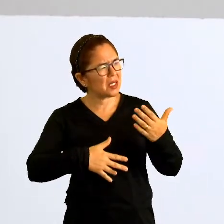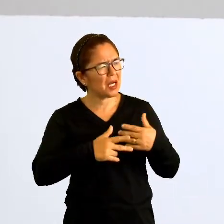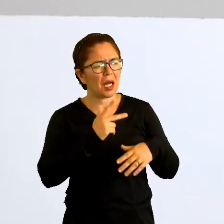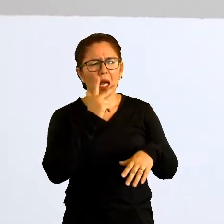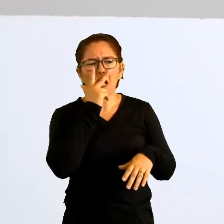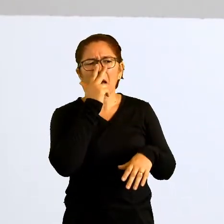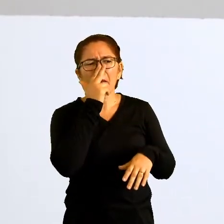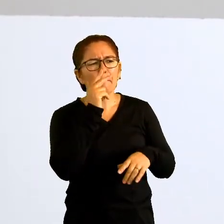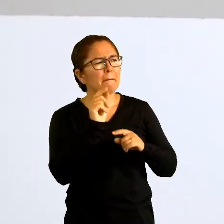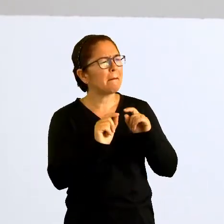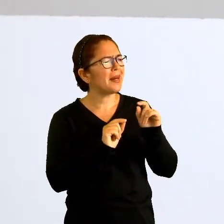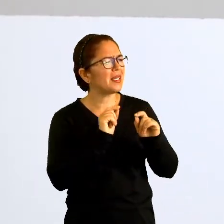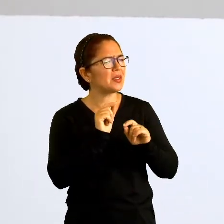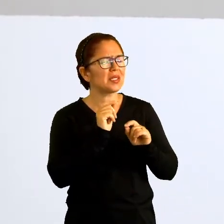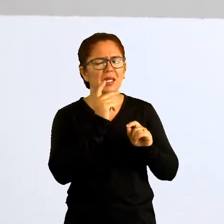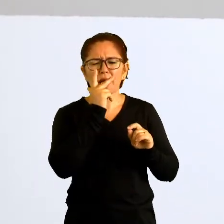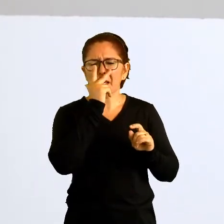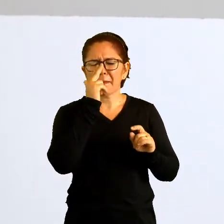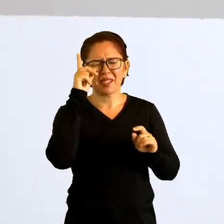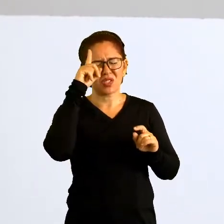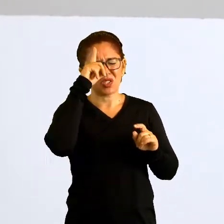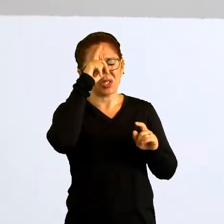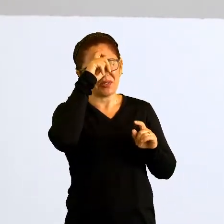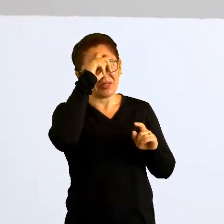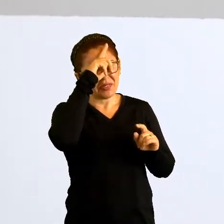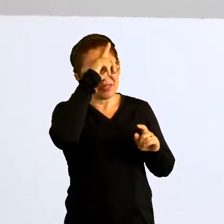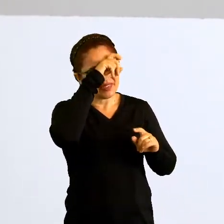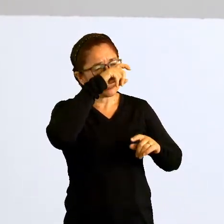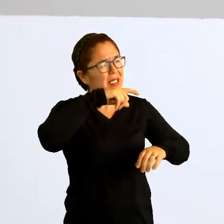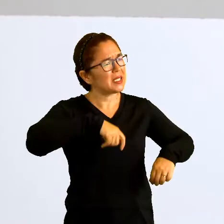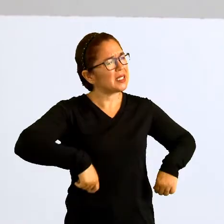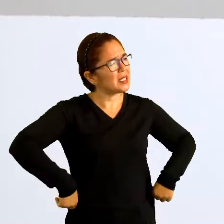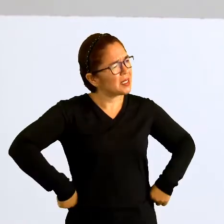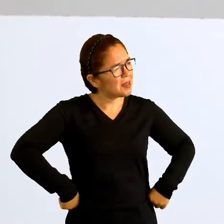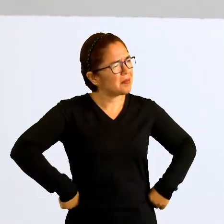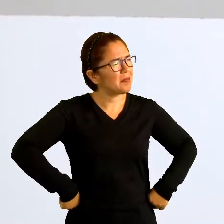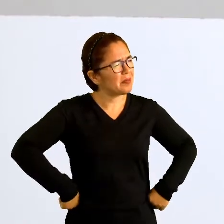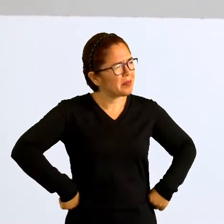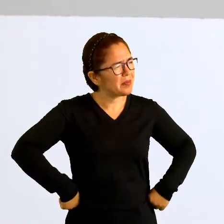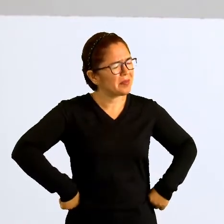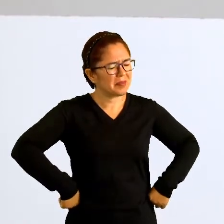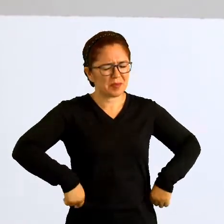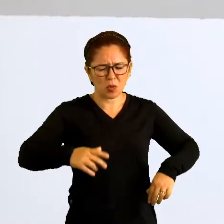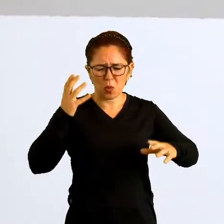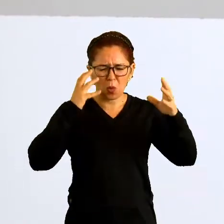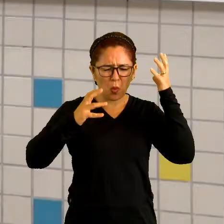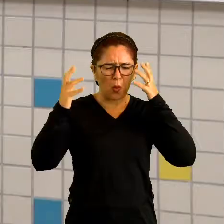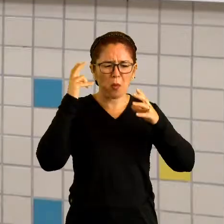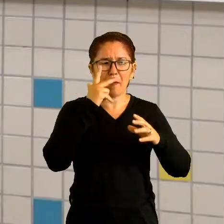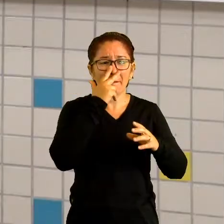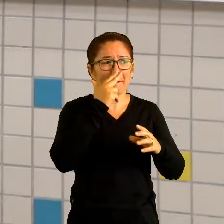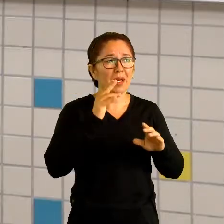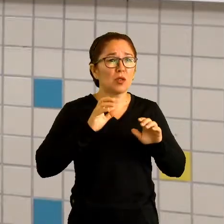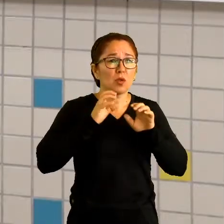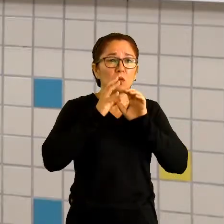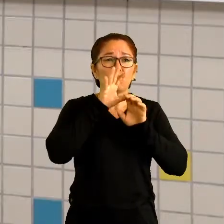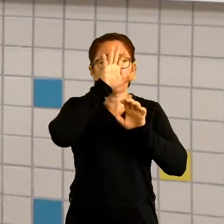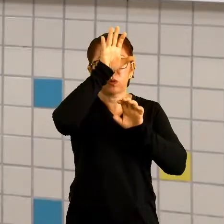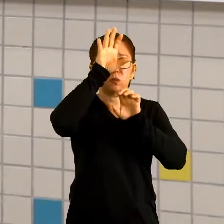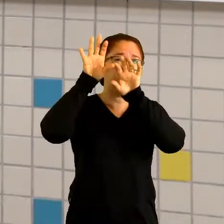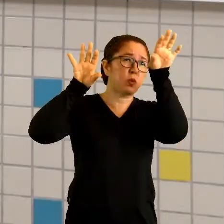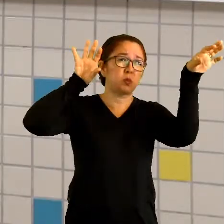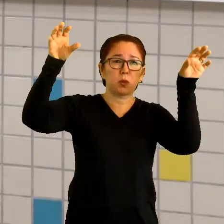tão, mas tão difícil, parece um bicho de 200 cabeças. Calma,